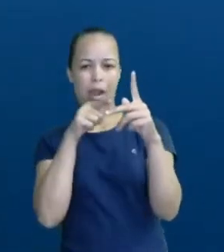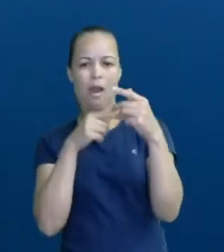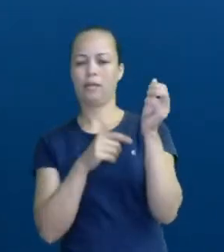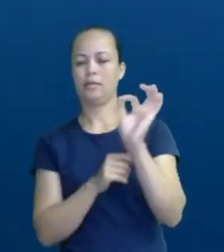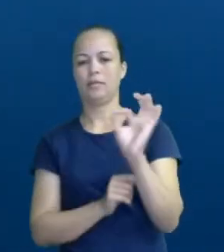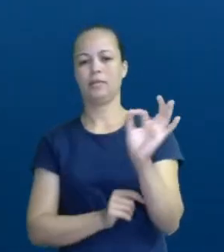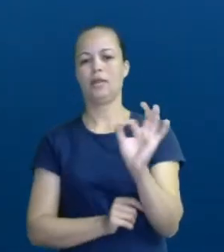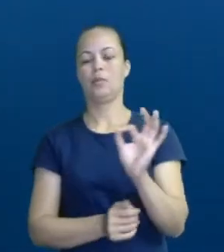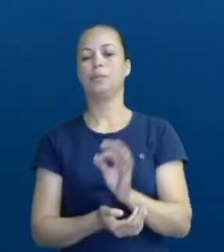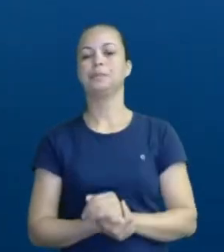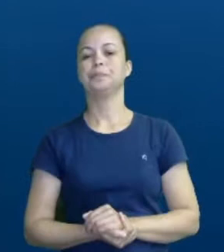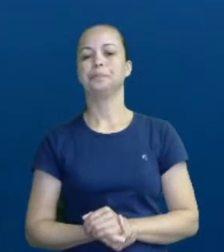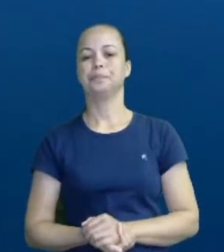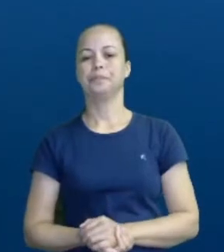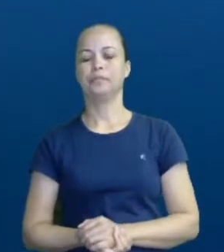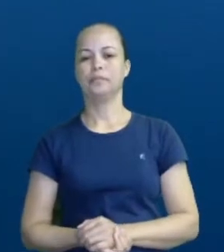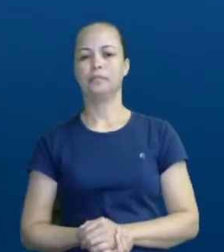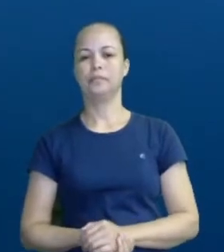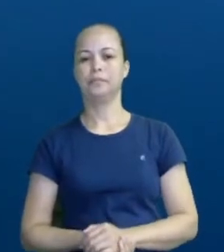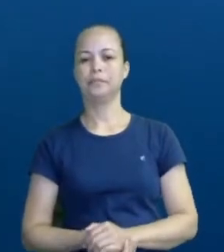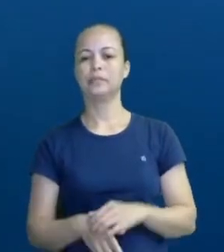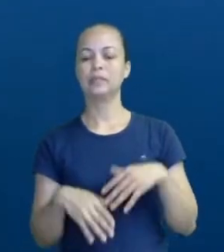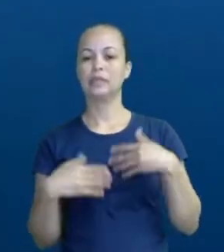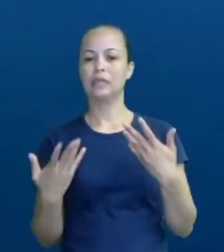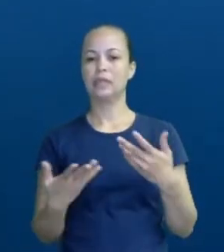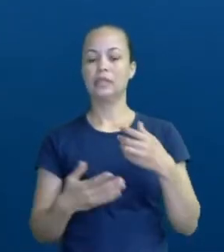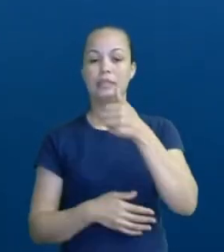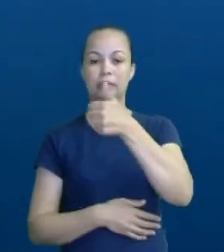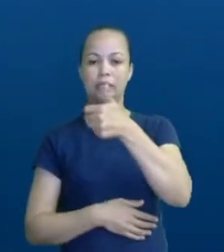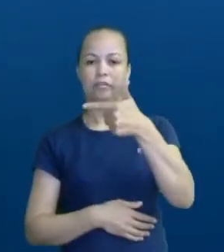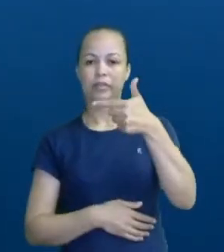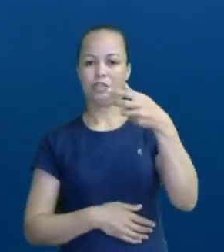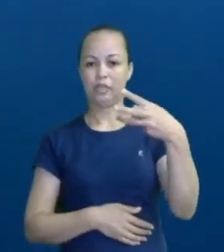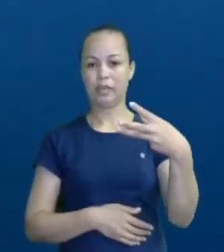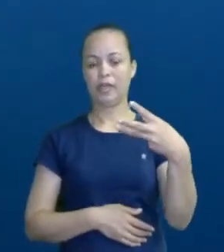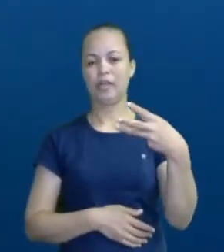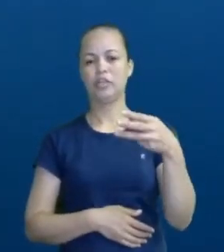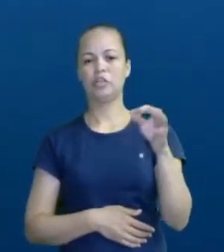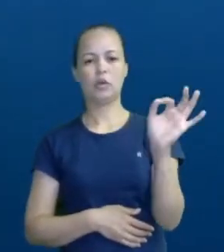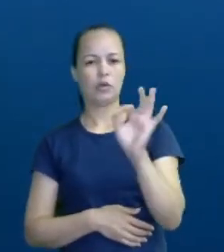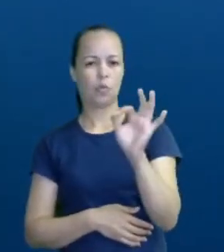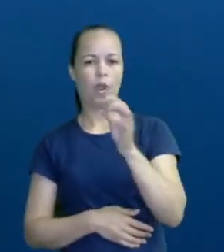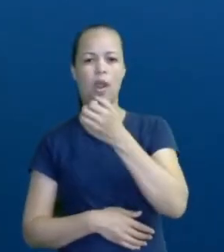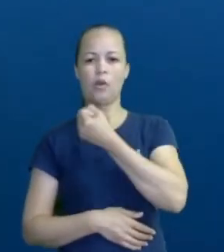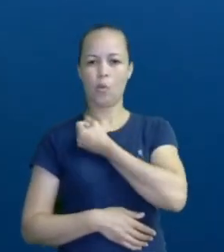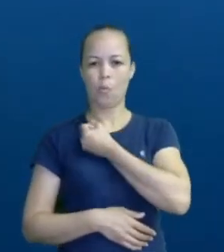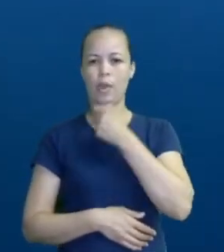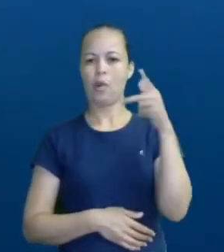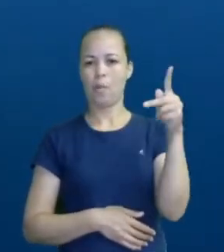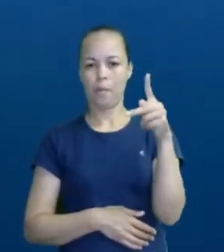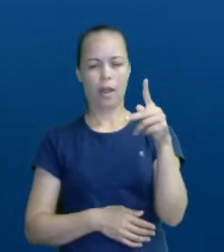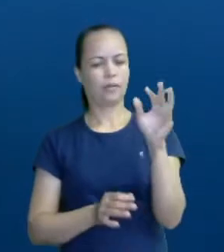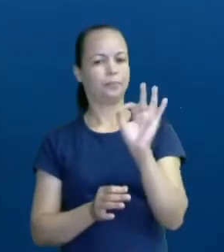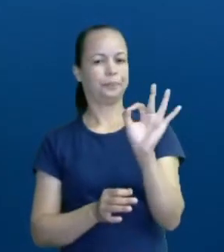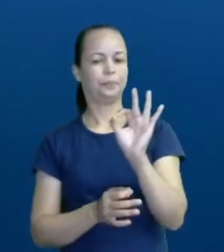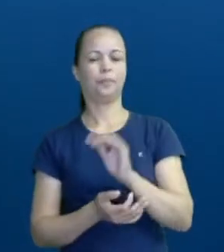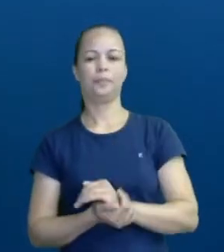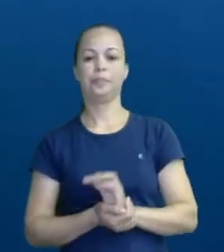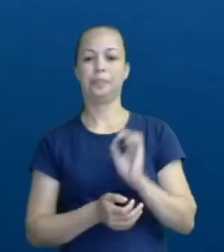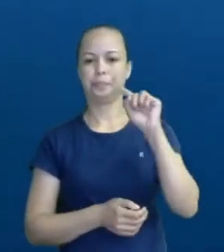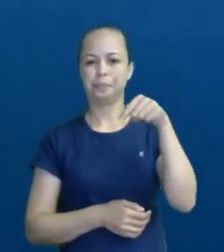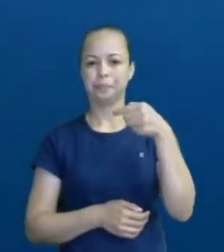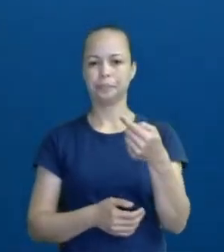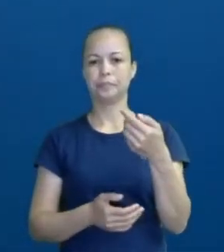número par, certo? Então, 123 não é número par. Vamos para o